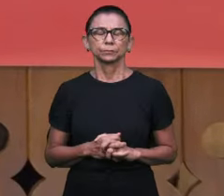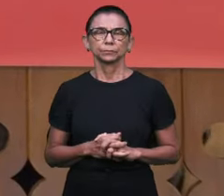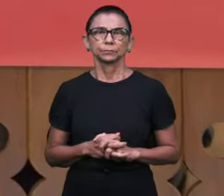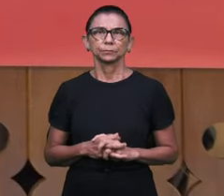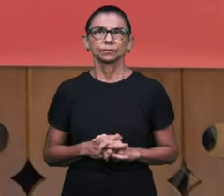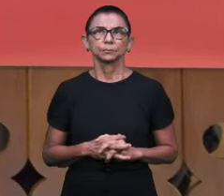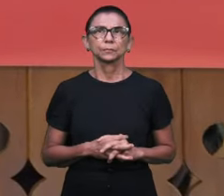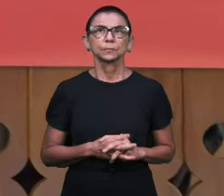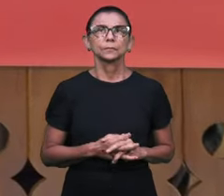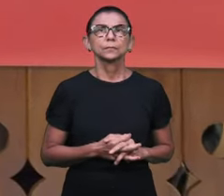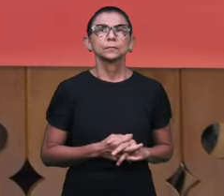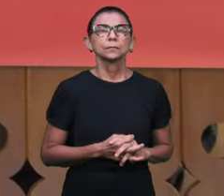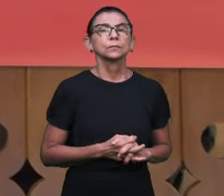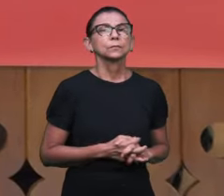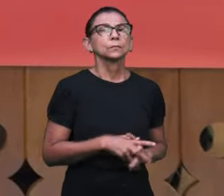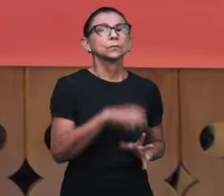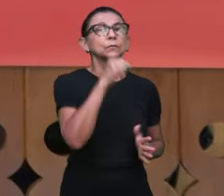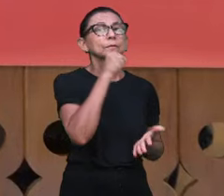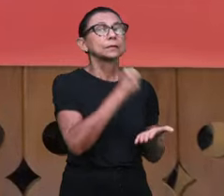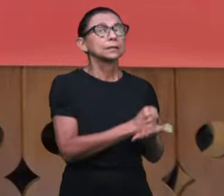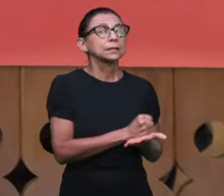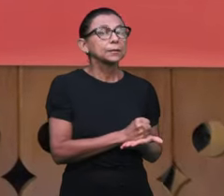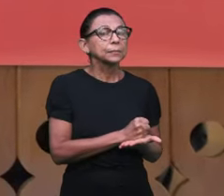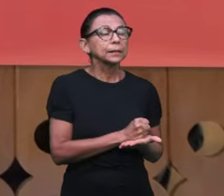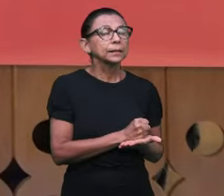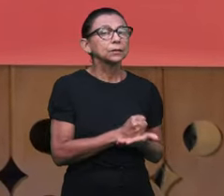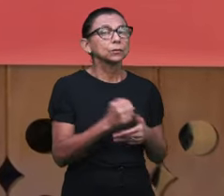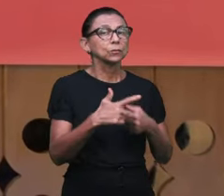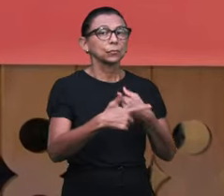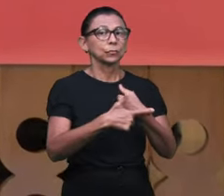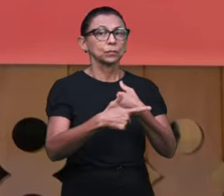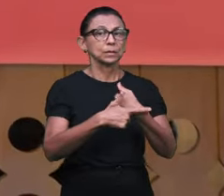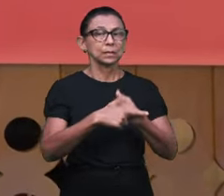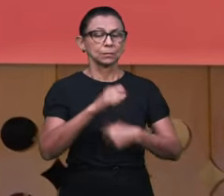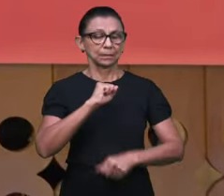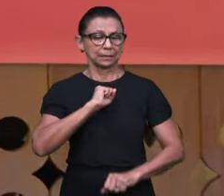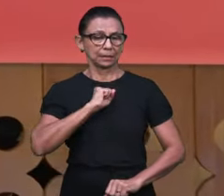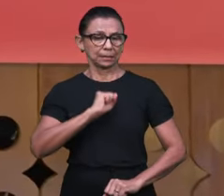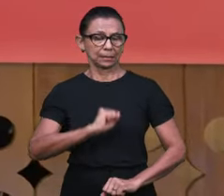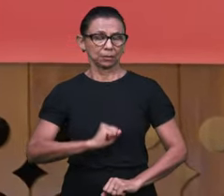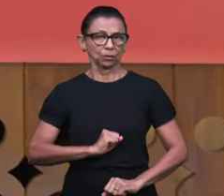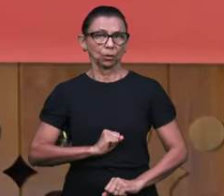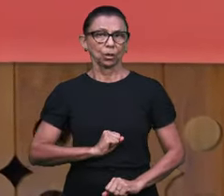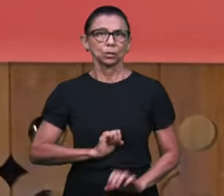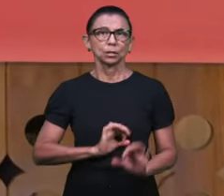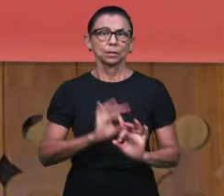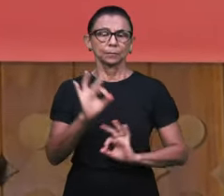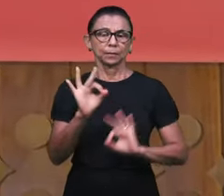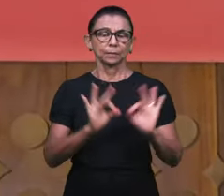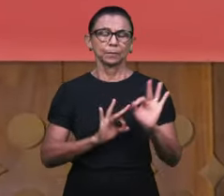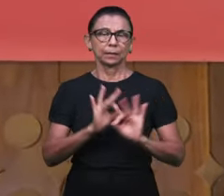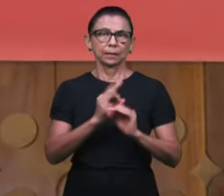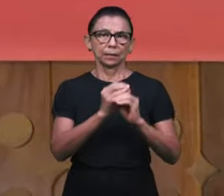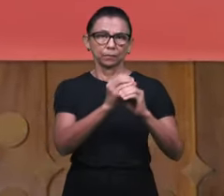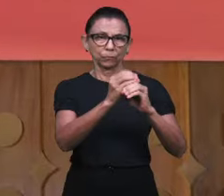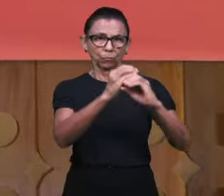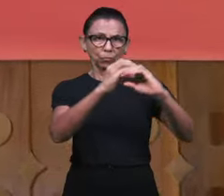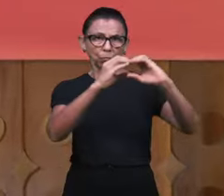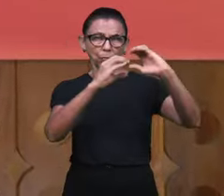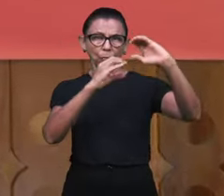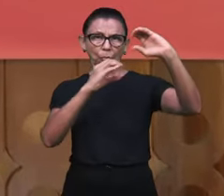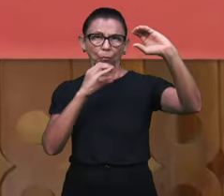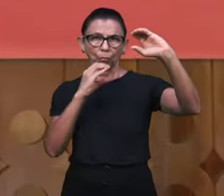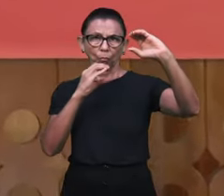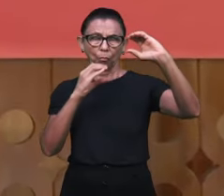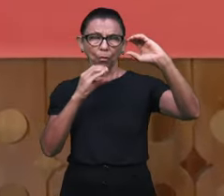era o sacerdote. Tinha o furo, aquele furo onde saía, passava o